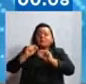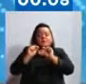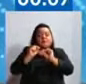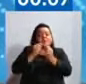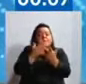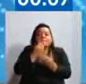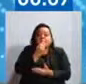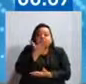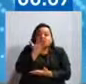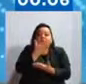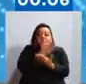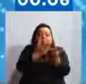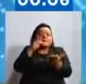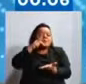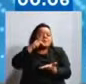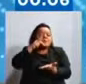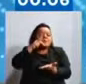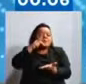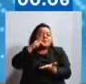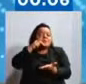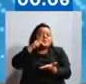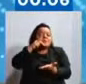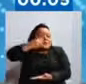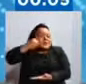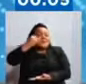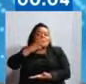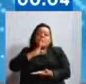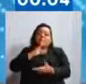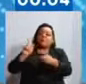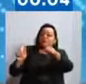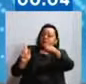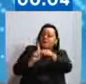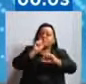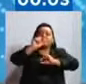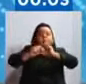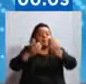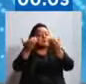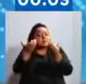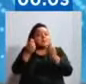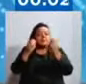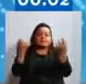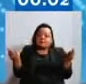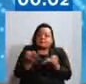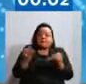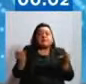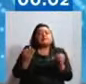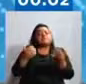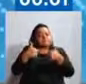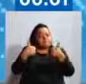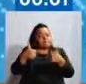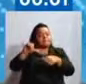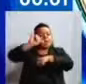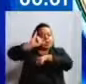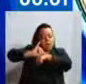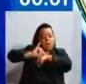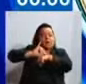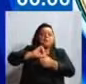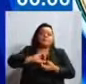Tem experiência, tem conhecimento de gestão. Quero, sim, fazer uma gestão de excelência, com eficiência, aqui no nosso capital.